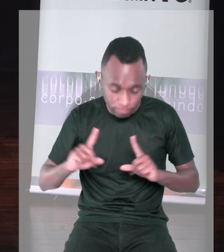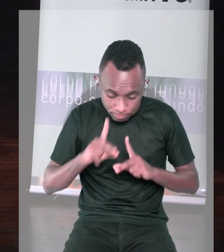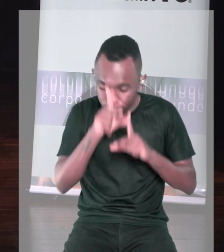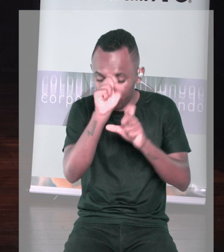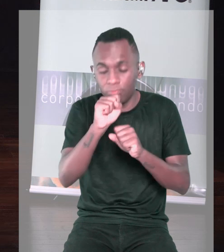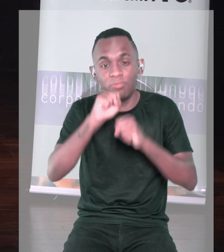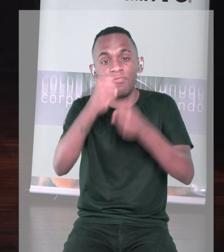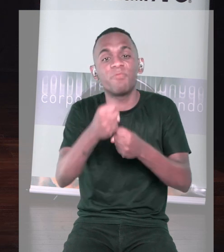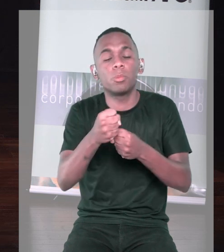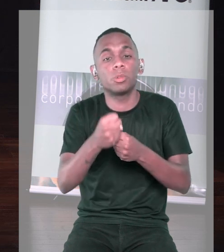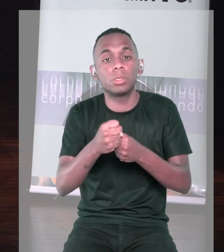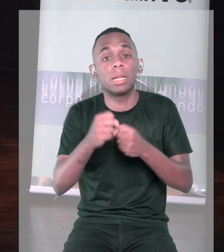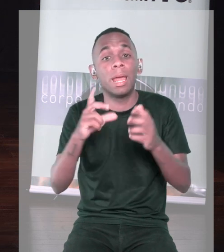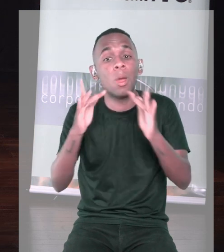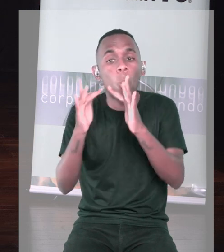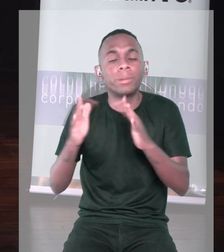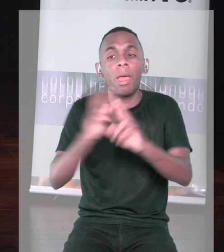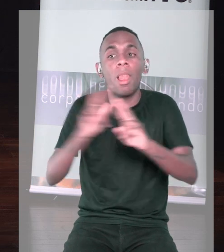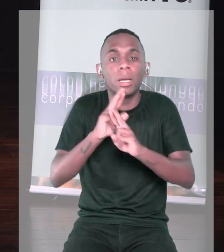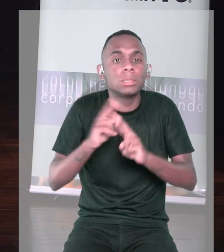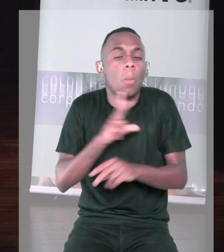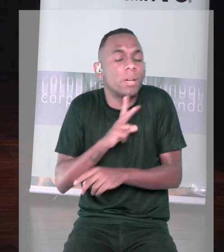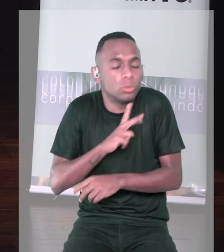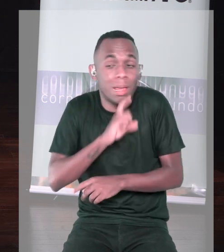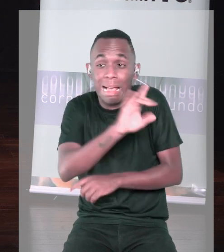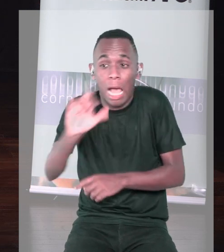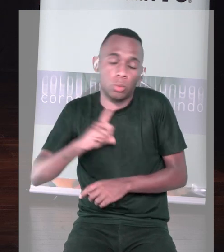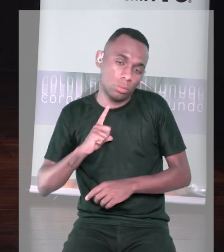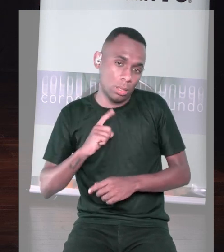técnicos assumem até sobre a relação íntima de cada um consigo